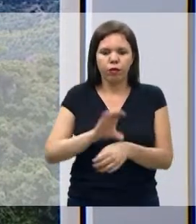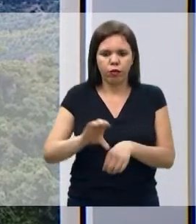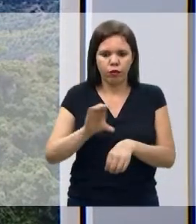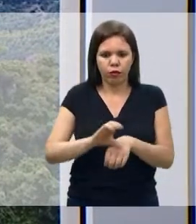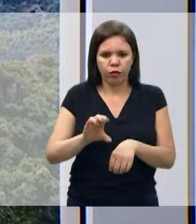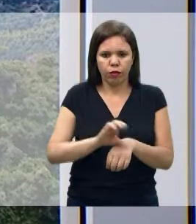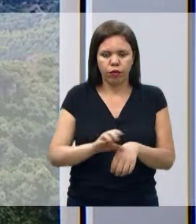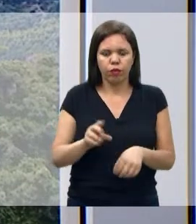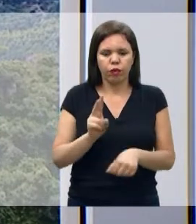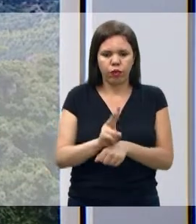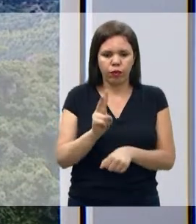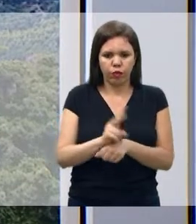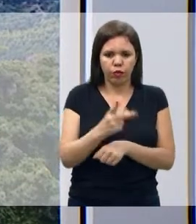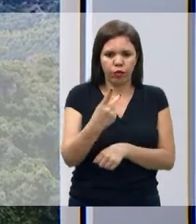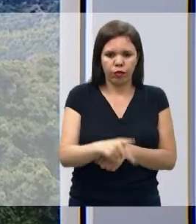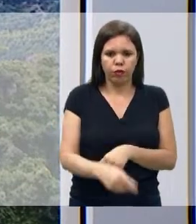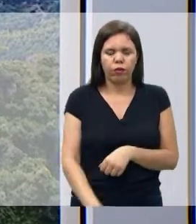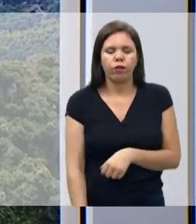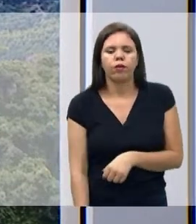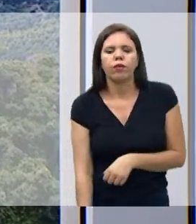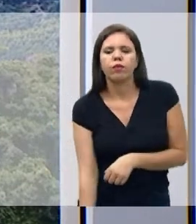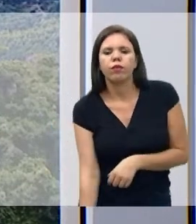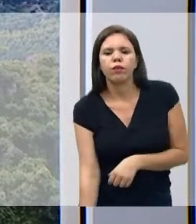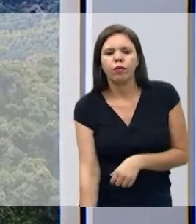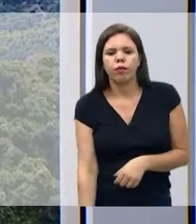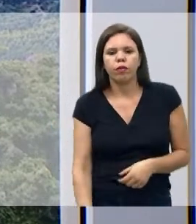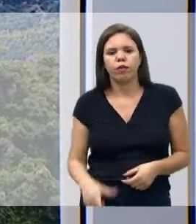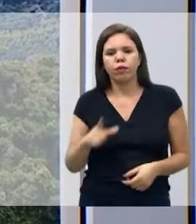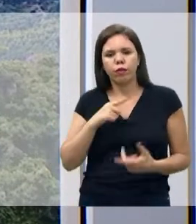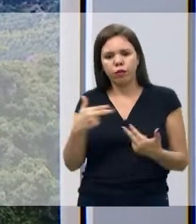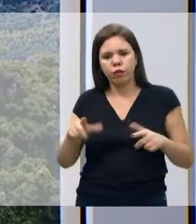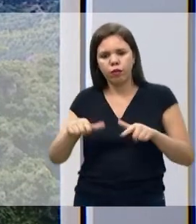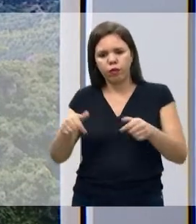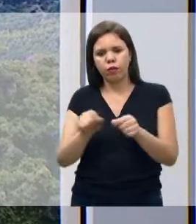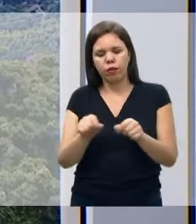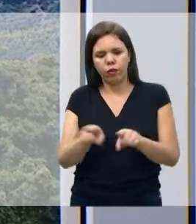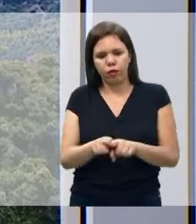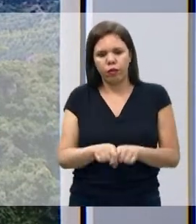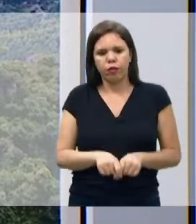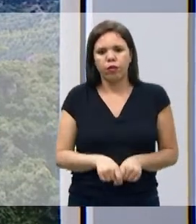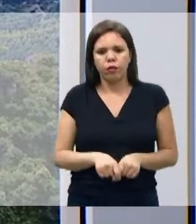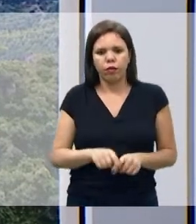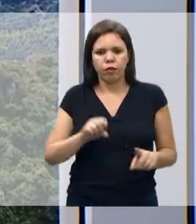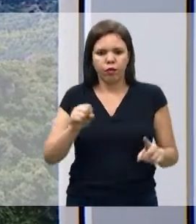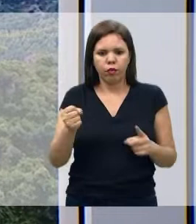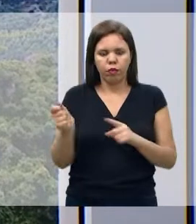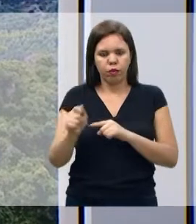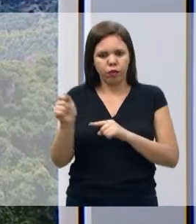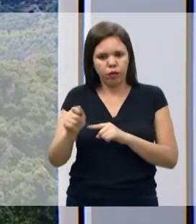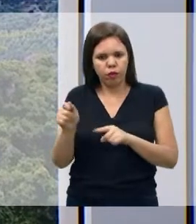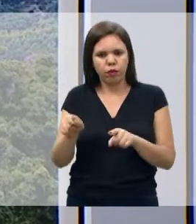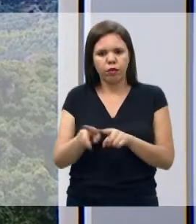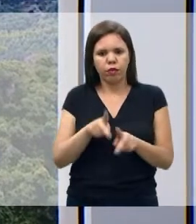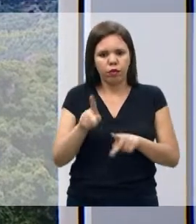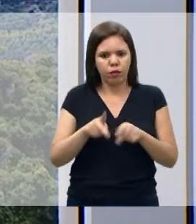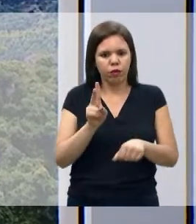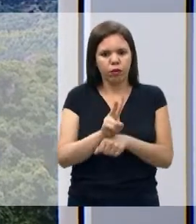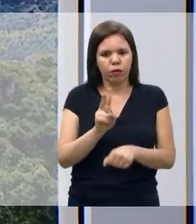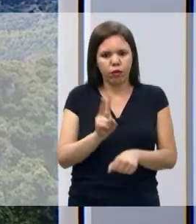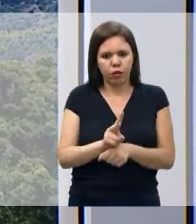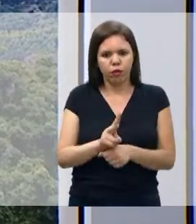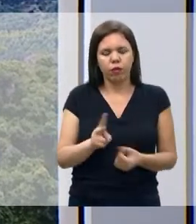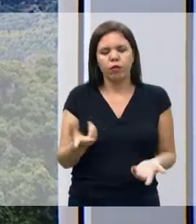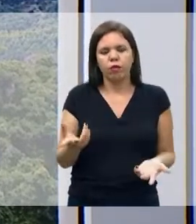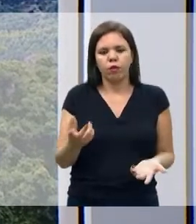o curso de cuidadores de idosos e tem outras iniciativas também. Tem uma associação de cuidadores de idosos